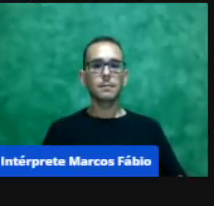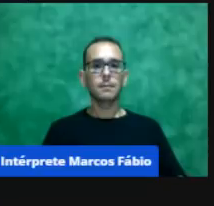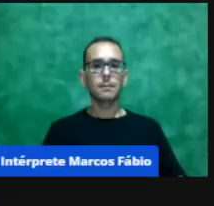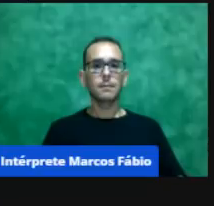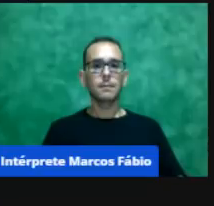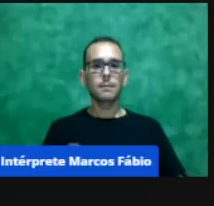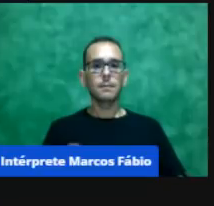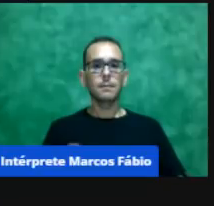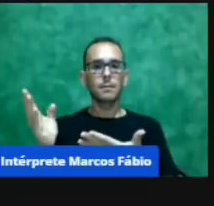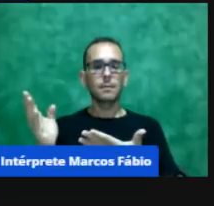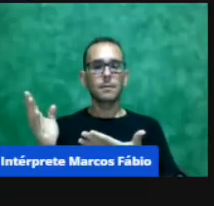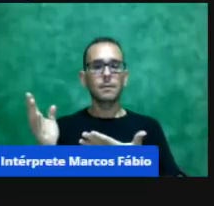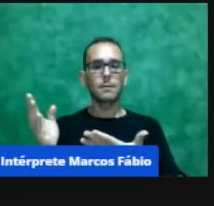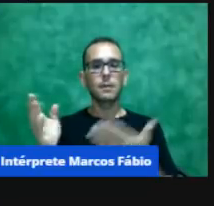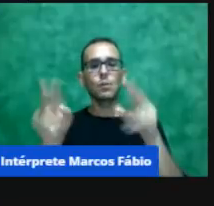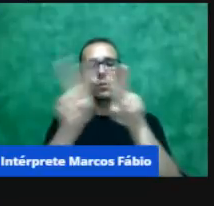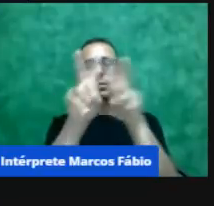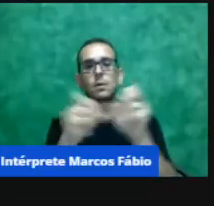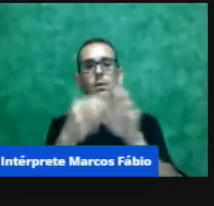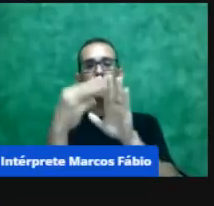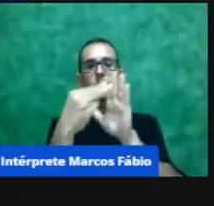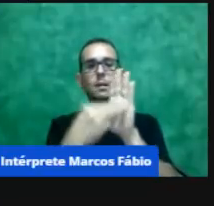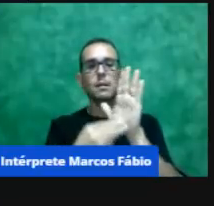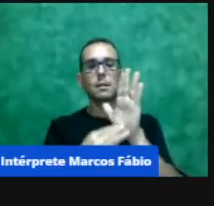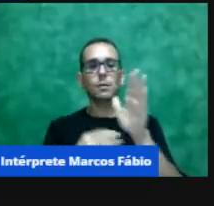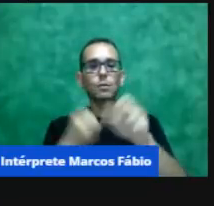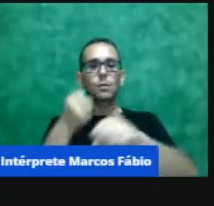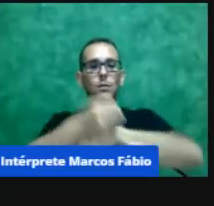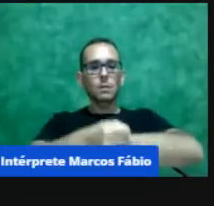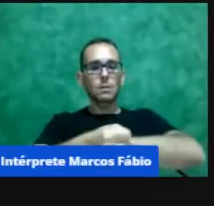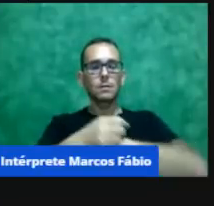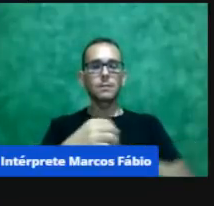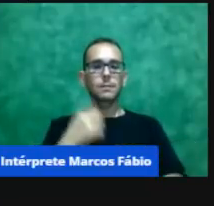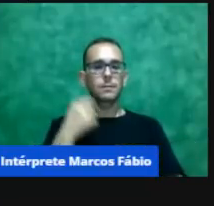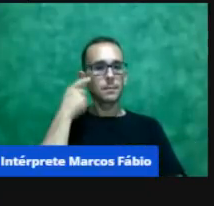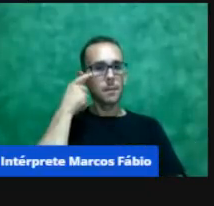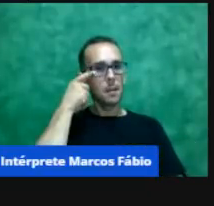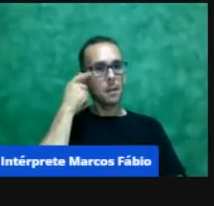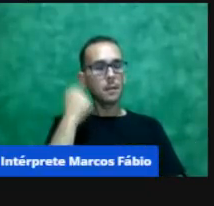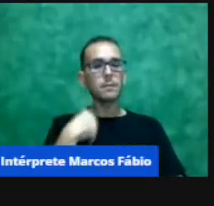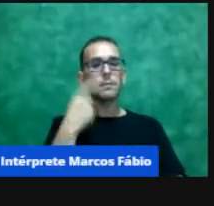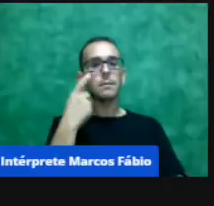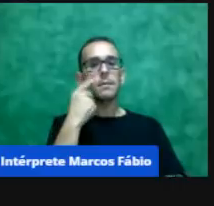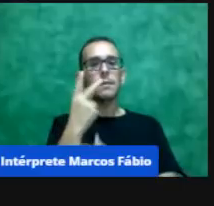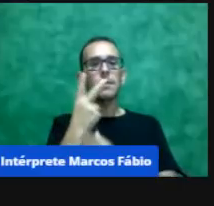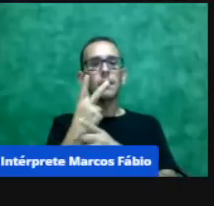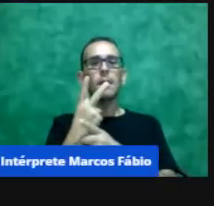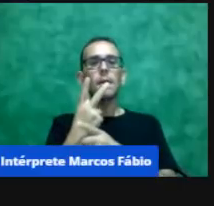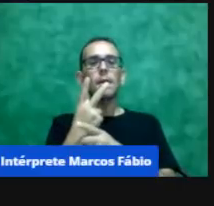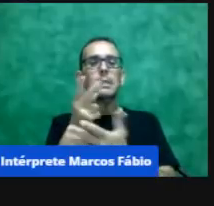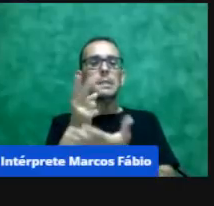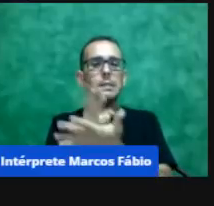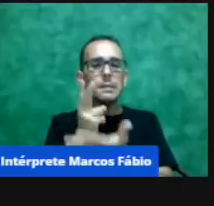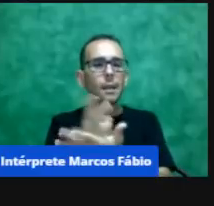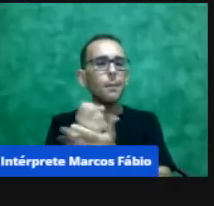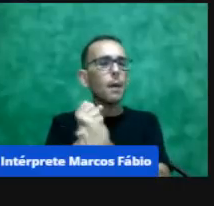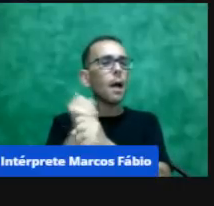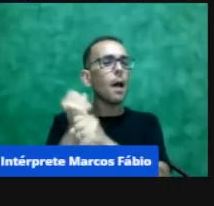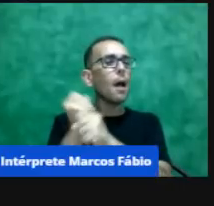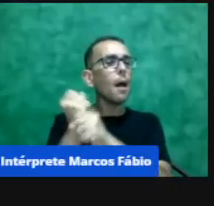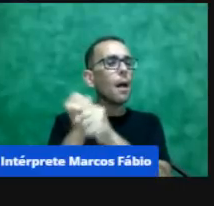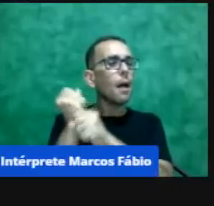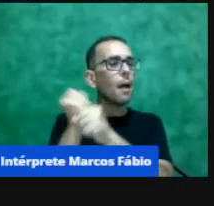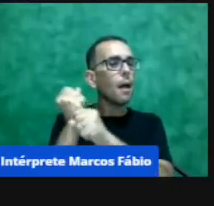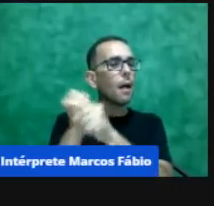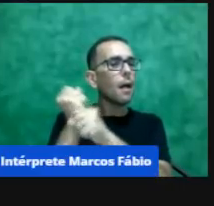nós vamos tratar das metodologias ativas. Vem sendo trabalhada há muitos anos, e